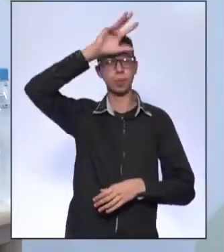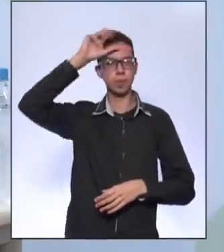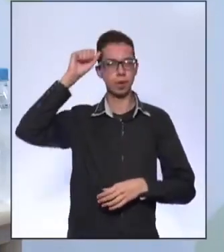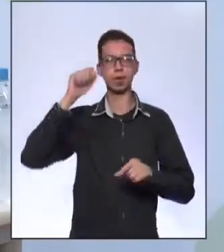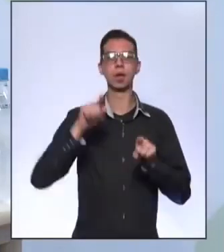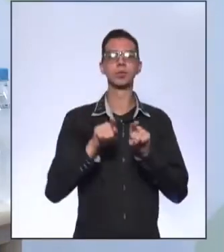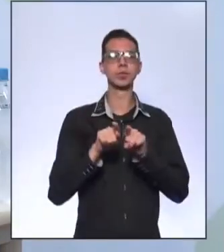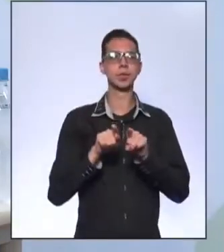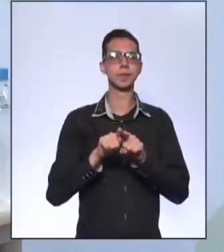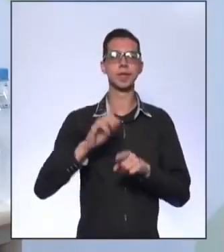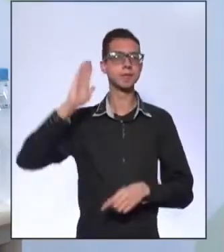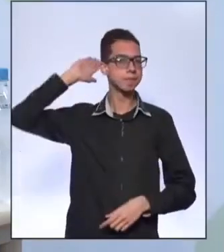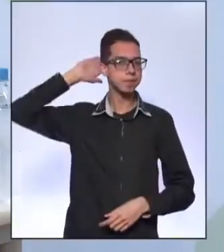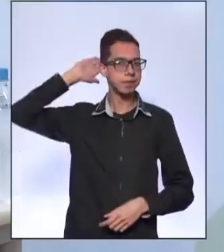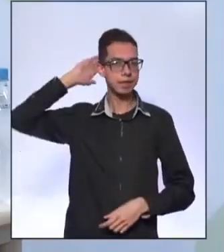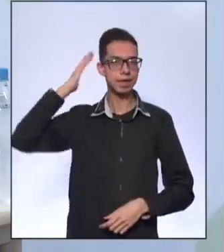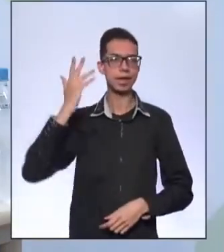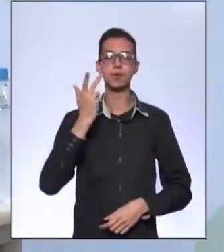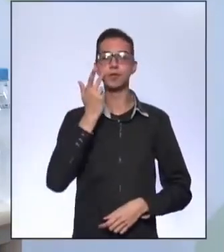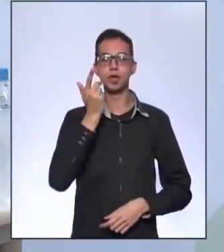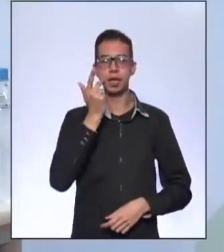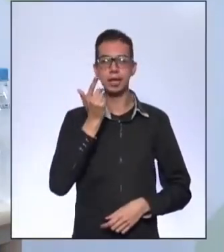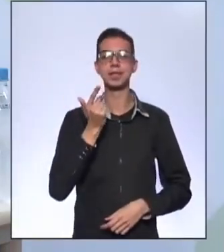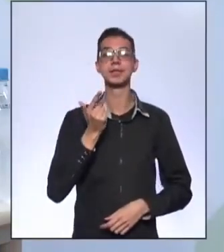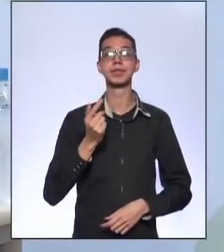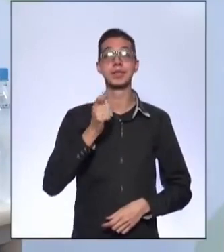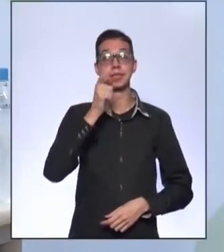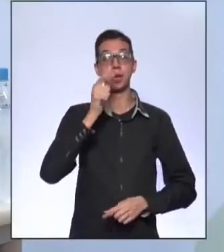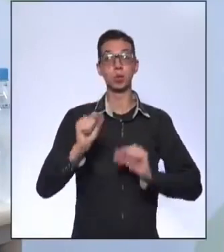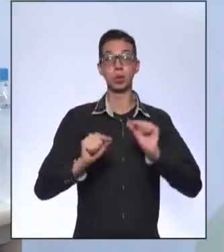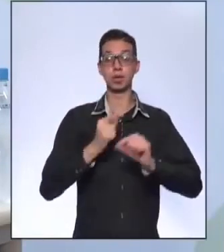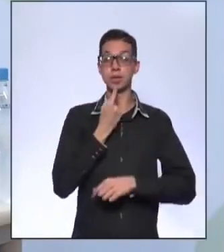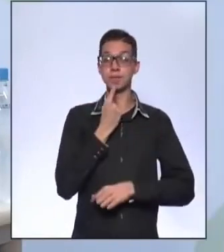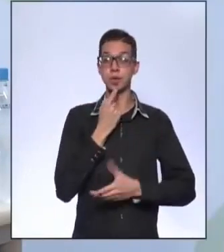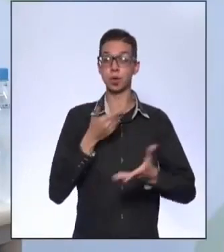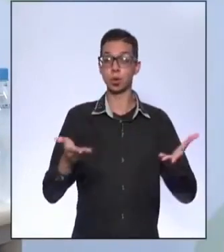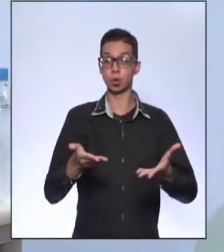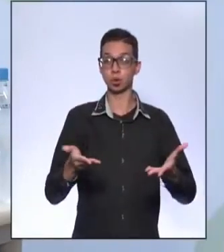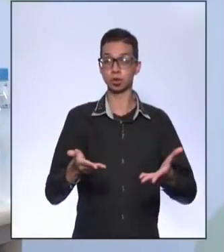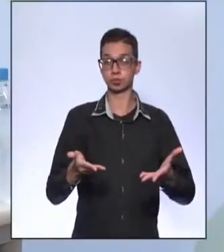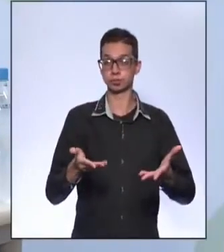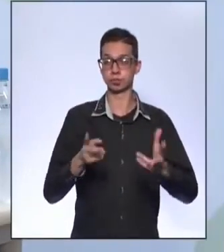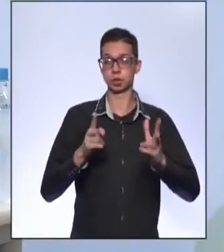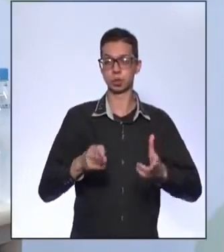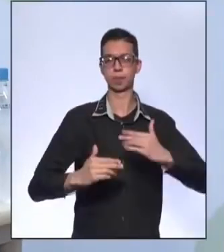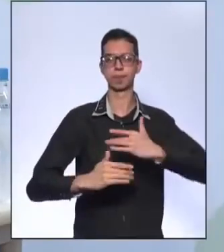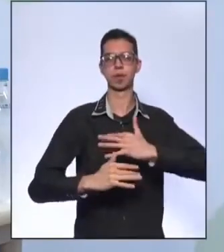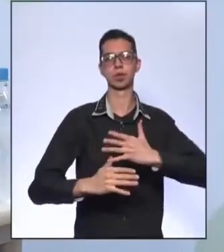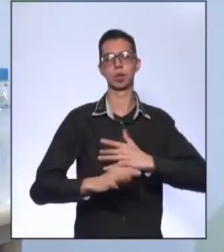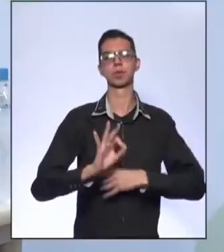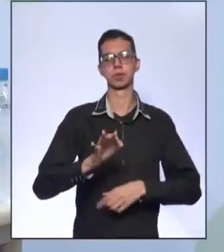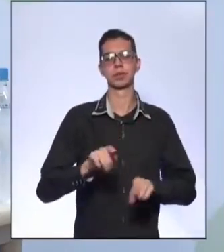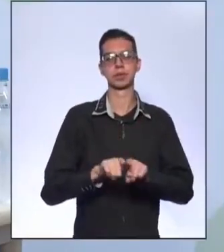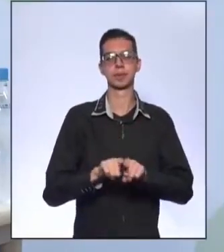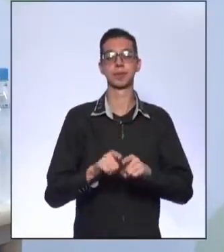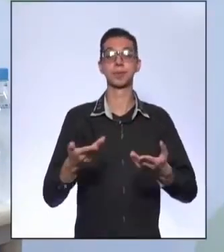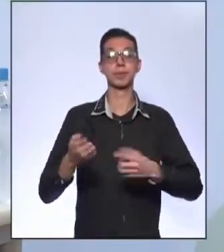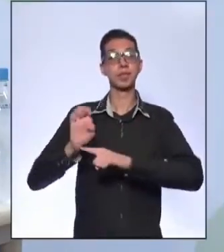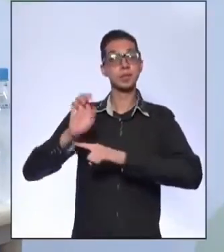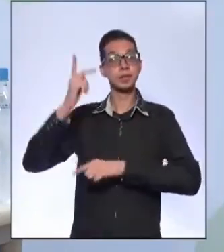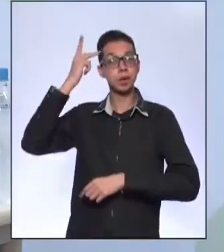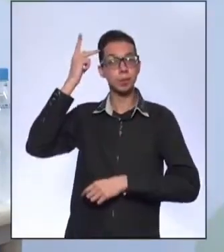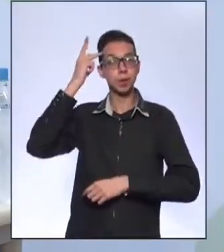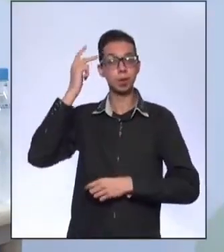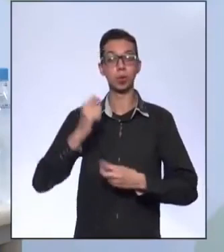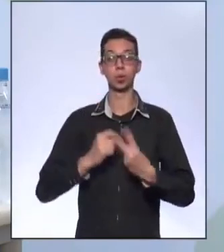e outras e O interessante é que a cidade de Campinas hoje também considerada uma Metrópole então o Estado de São